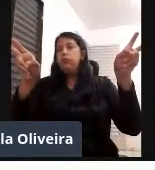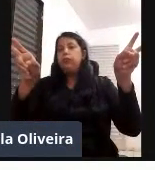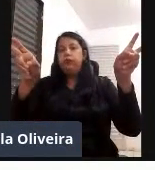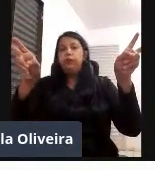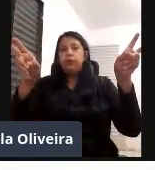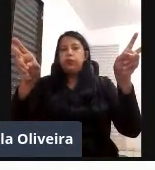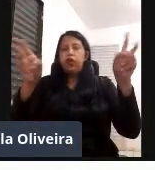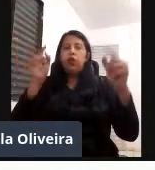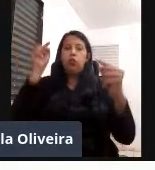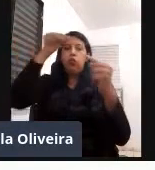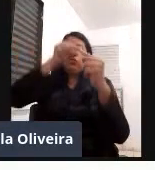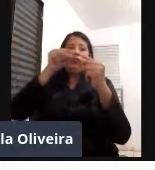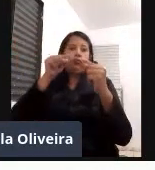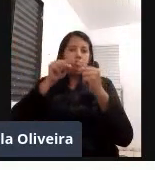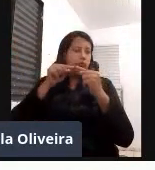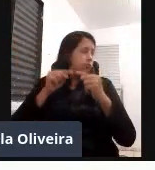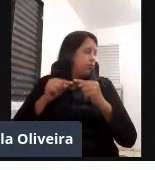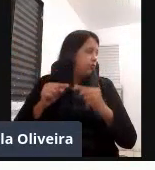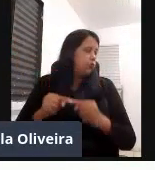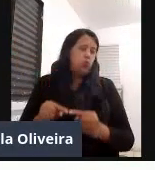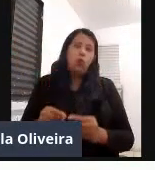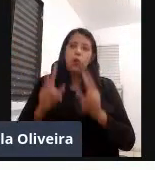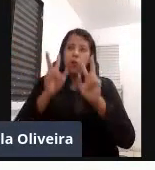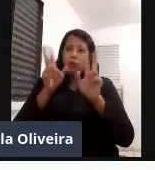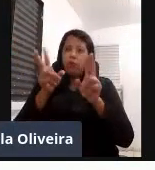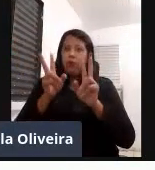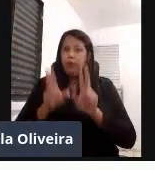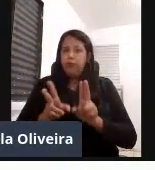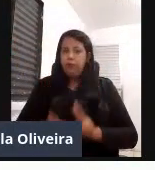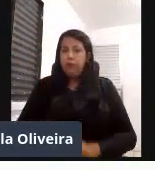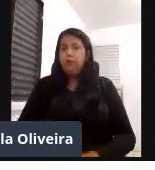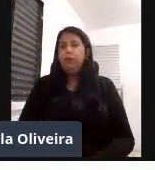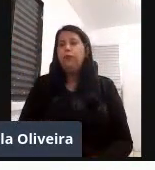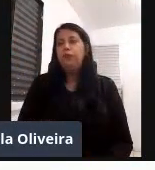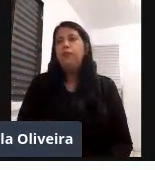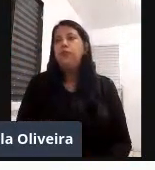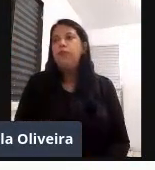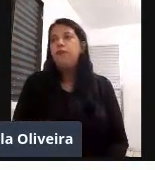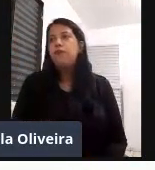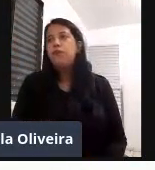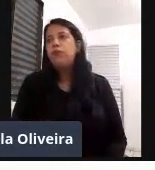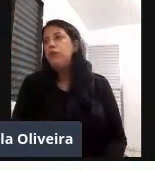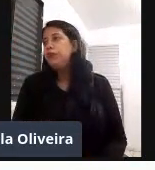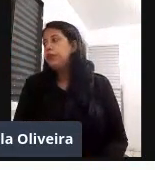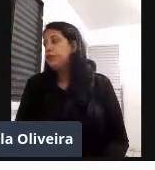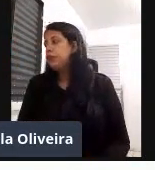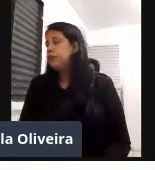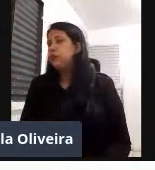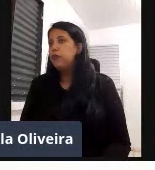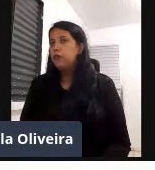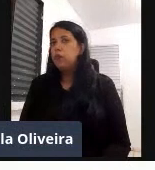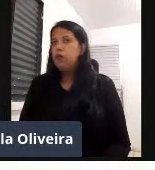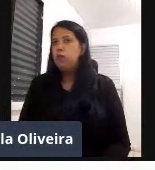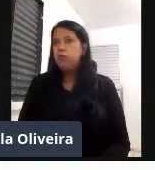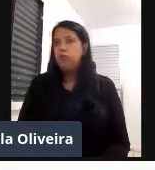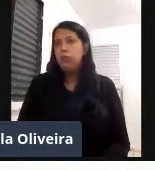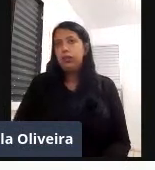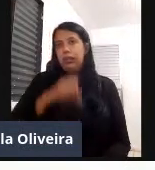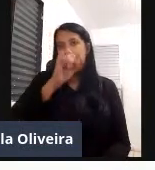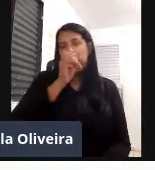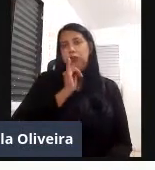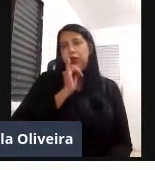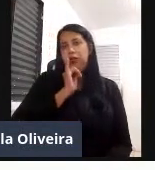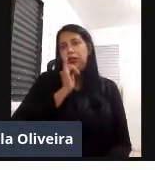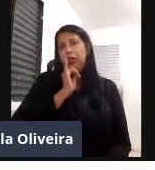se eu coloquei dados governamentais, ele vai recuperar na mesma ordem. Se eu botei governamentais dados, vamos